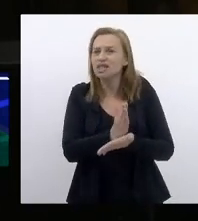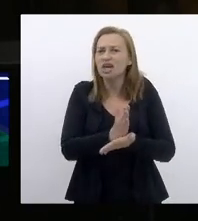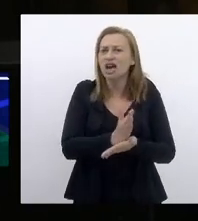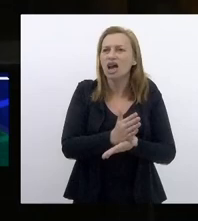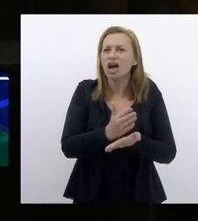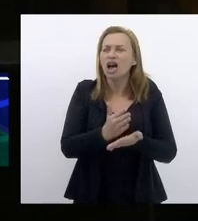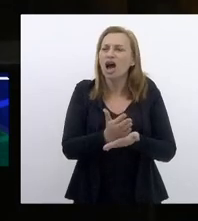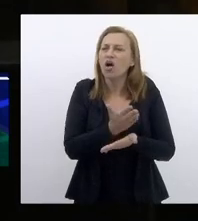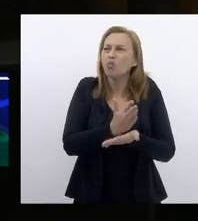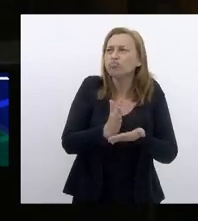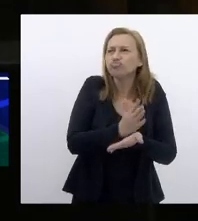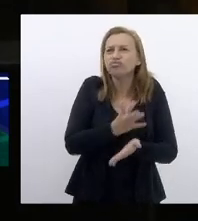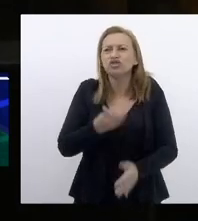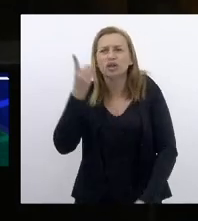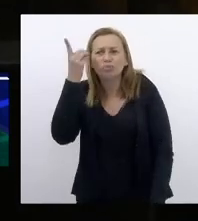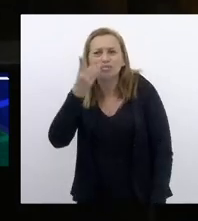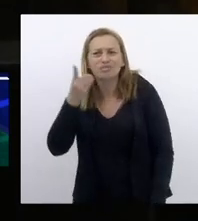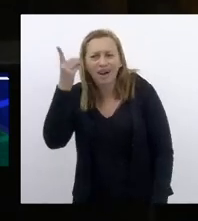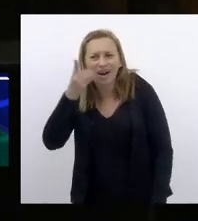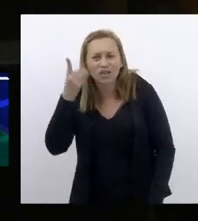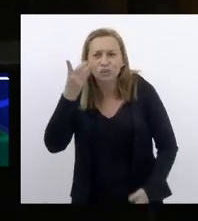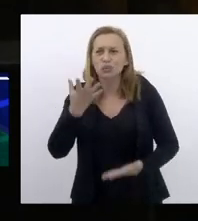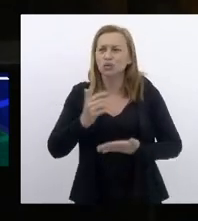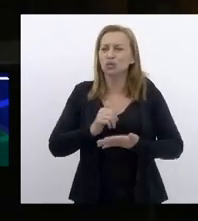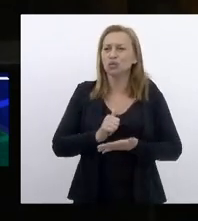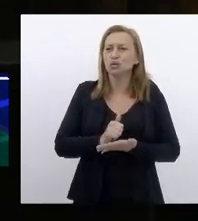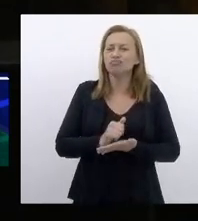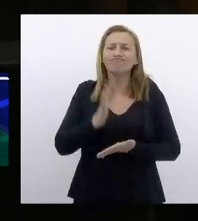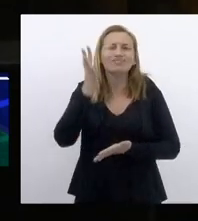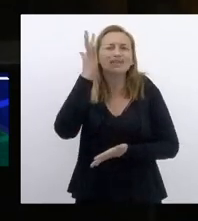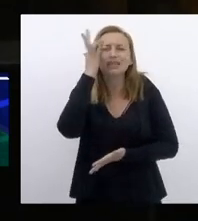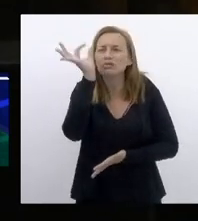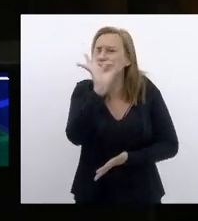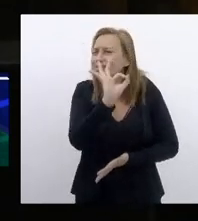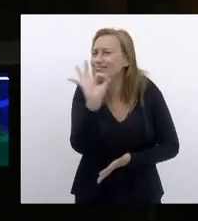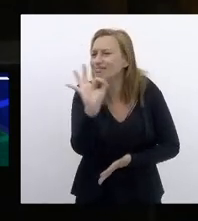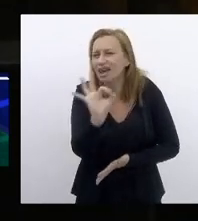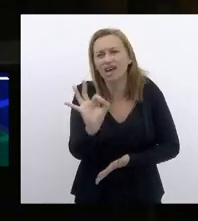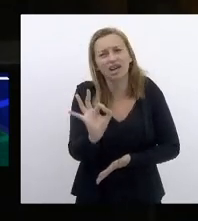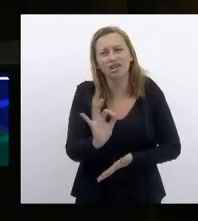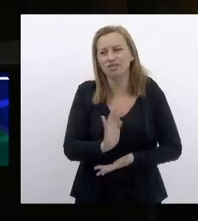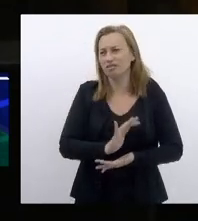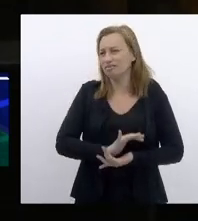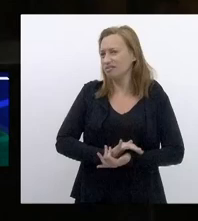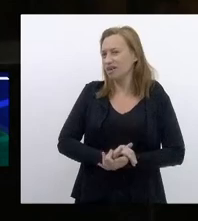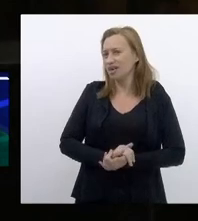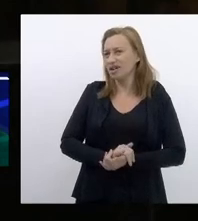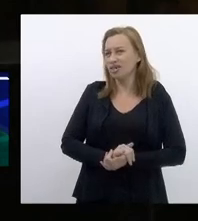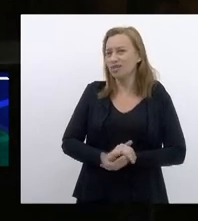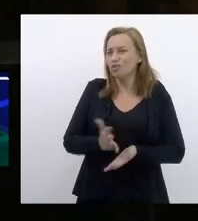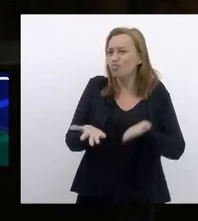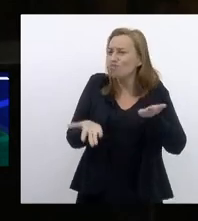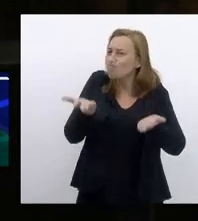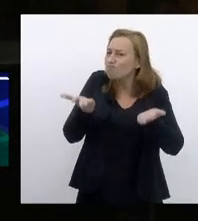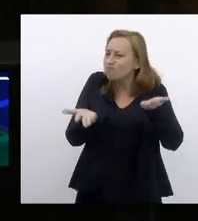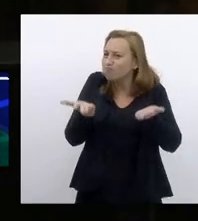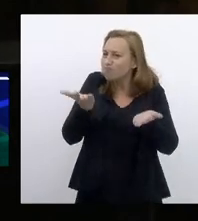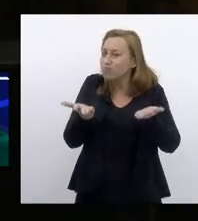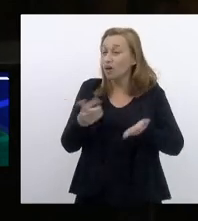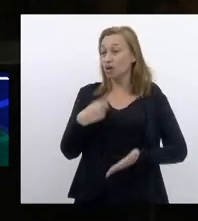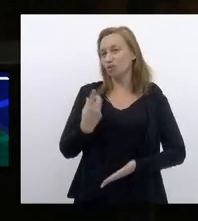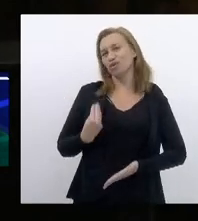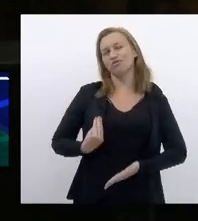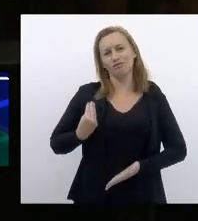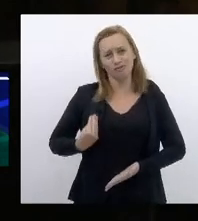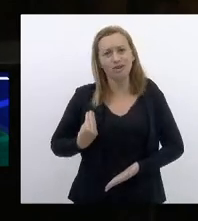alguns parlamentares não entendem o equilíbrio instável que nós